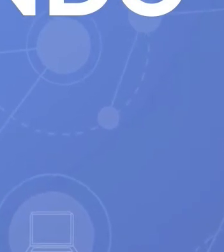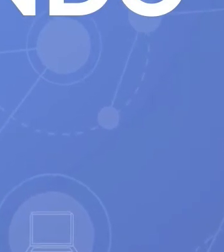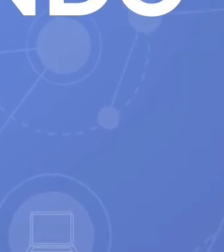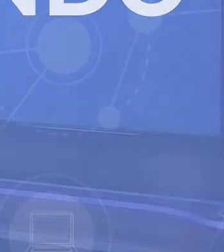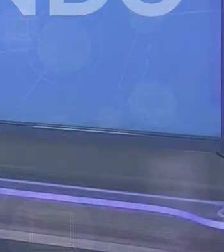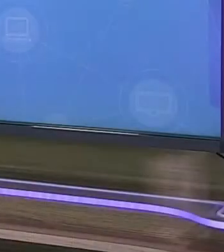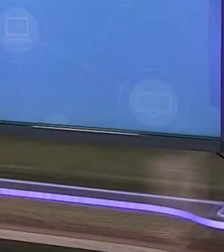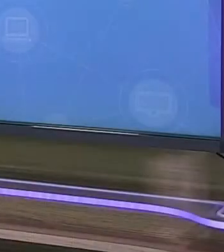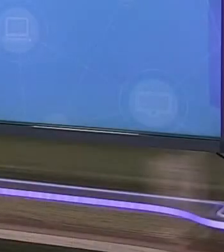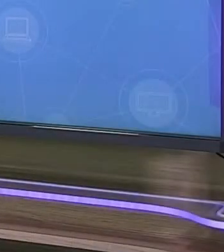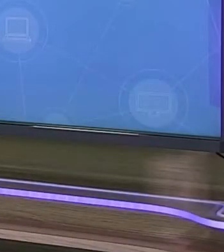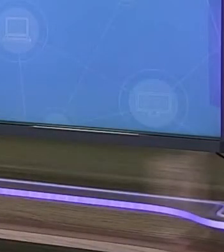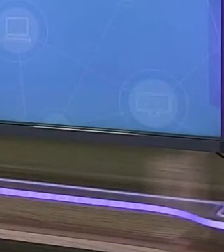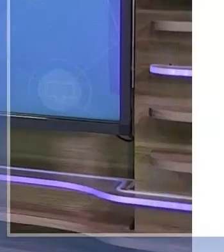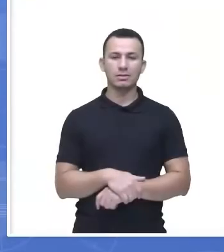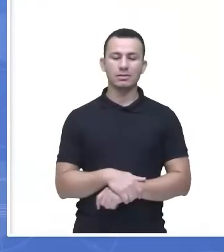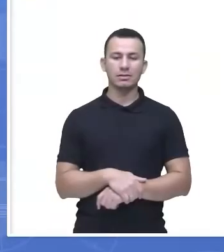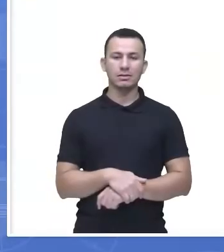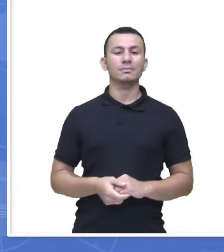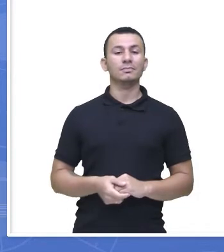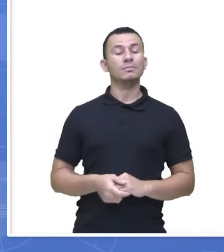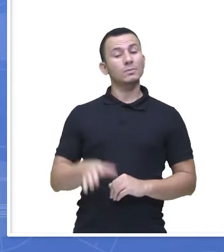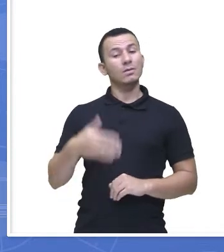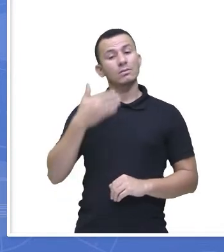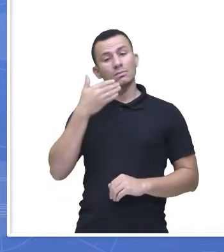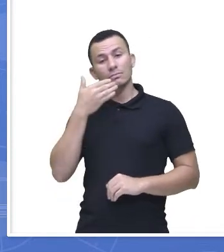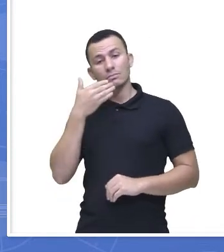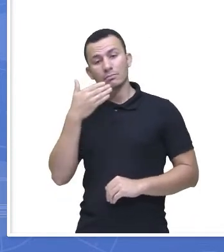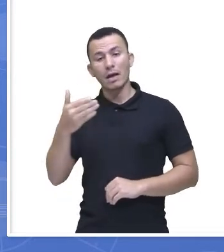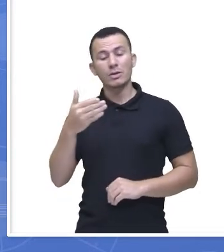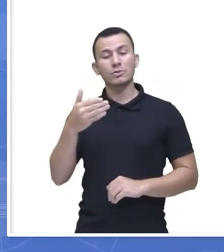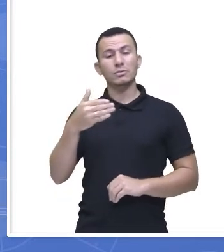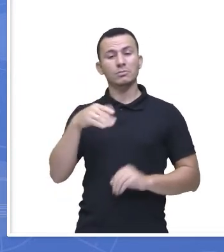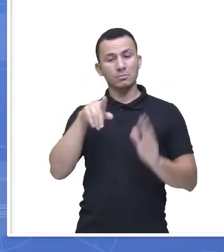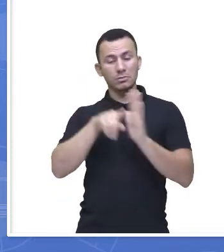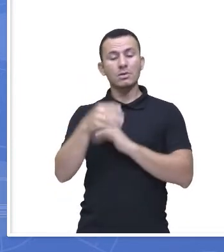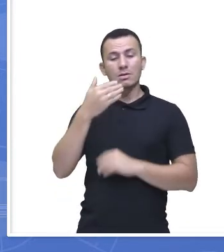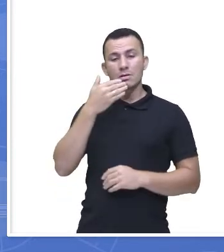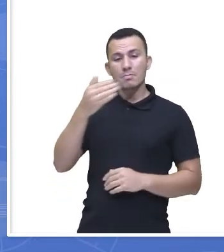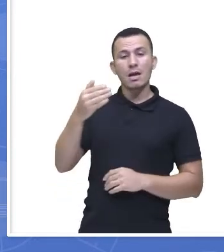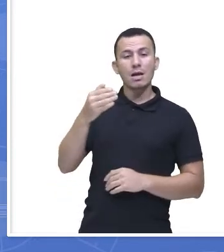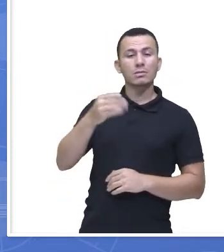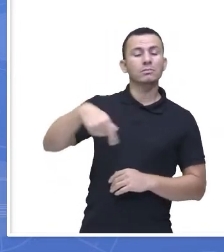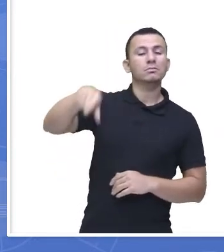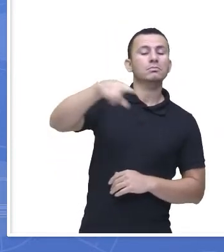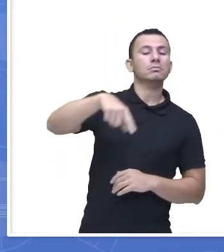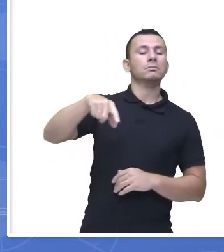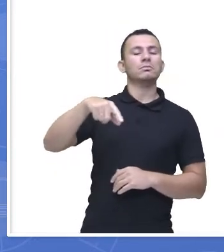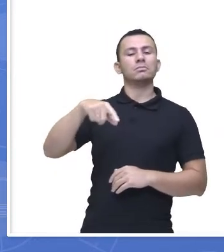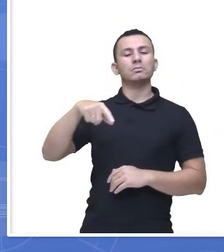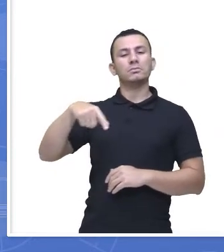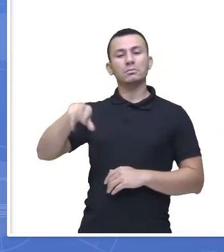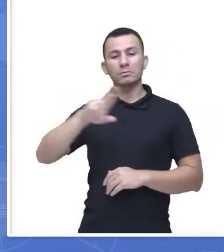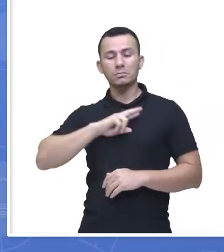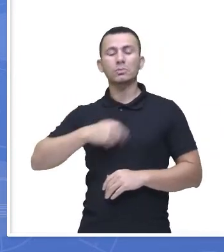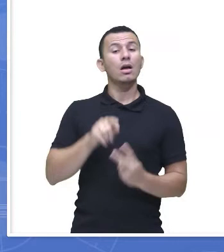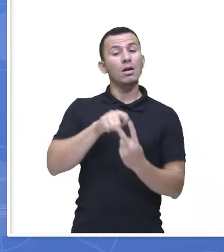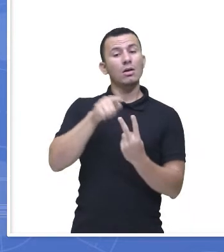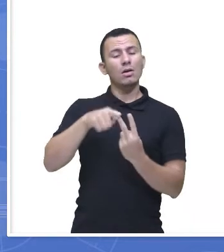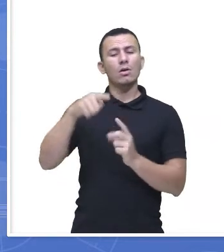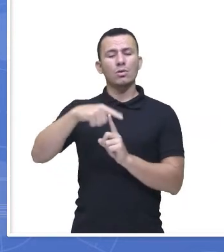Você calcular o calor específico. Nós colocamos lá no praticando uma questão que era da UEA, também nesse sentido, que era